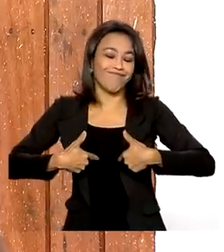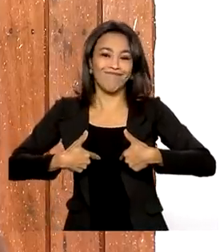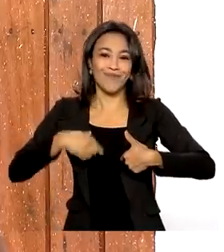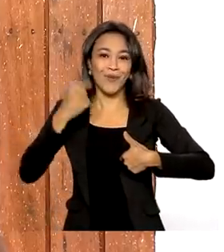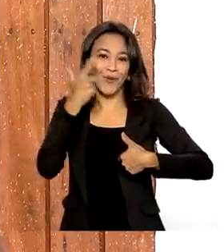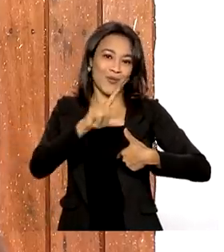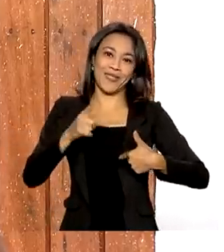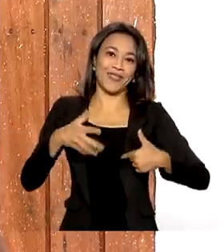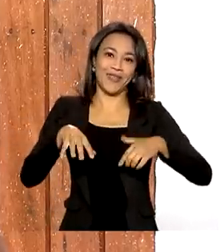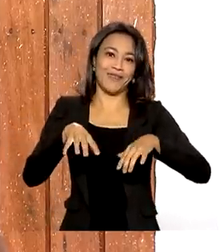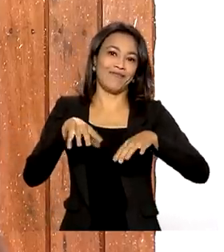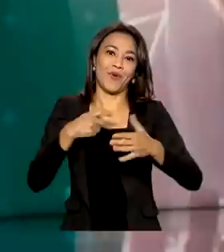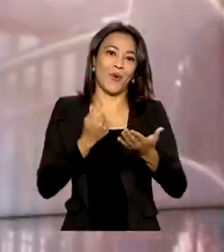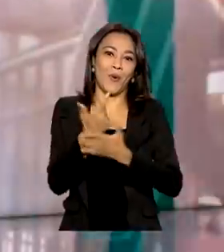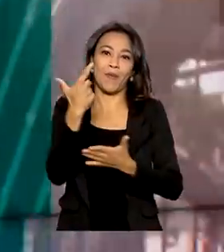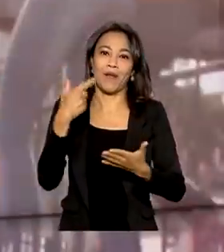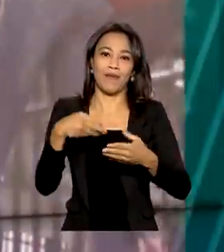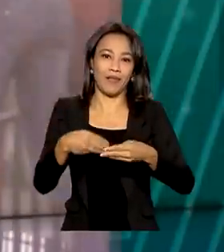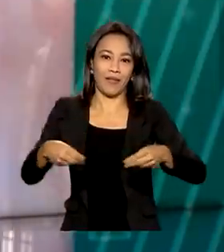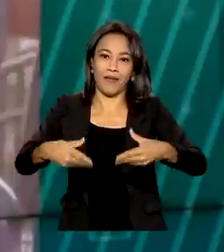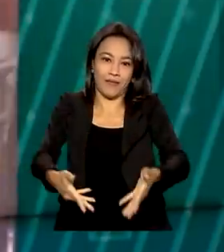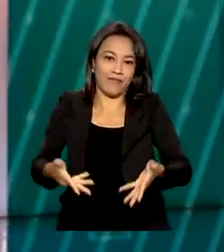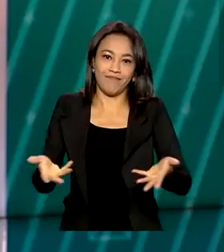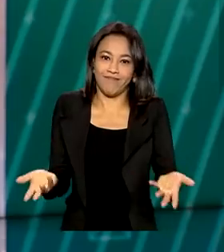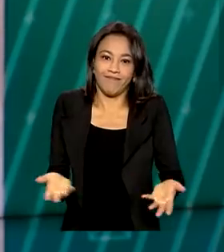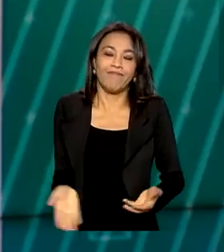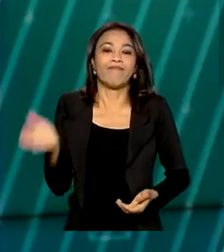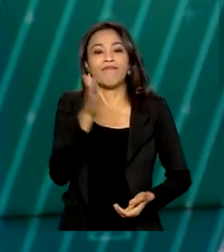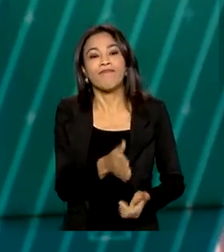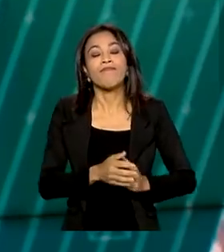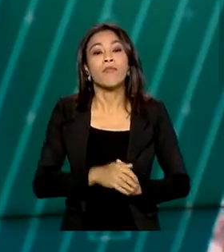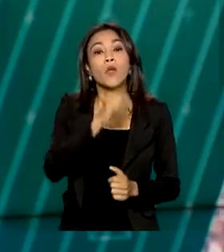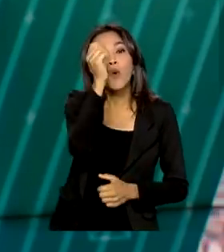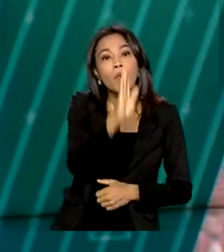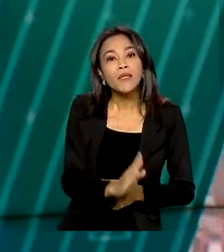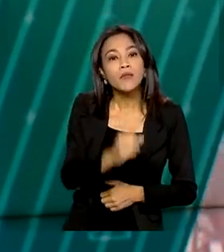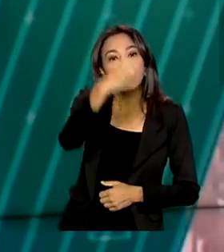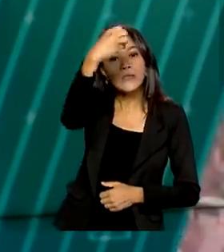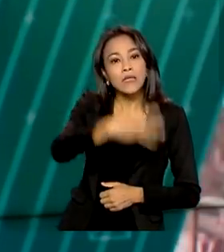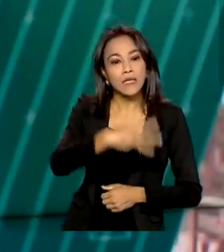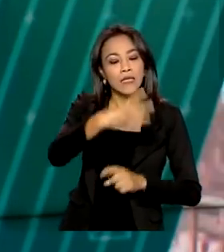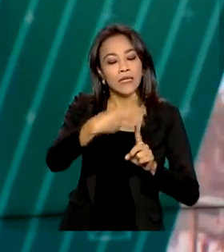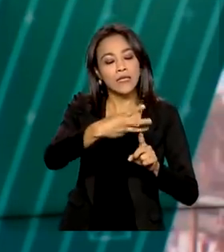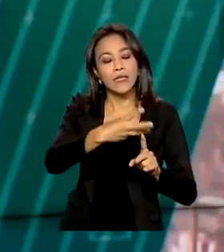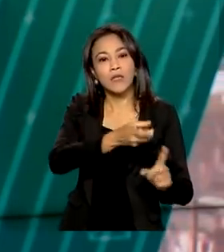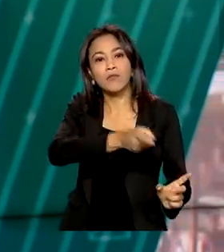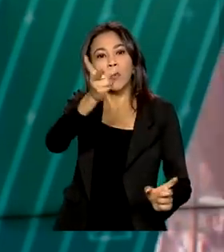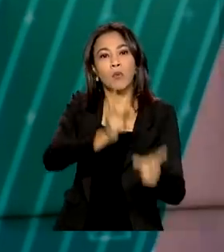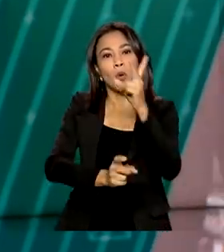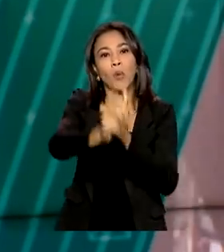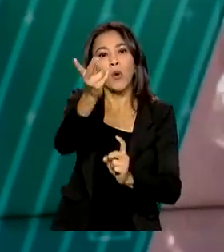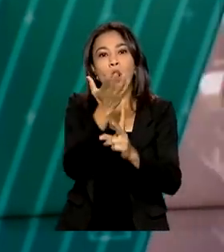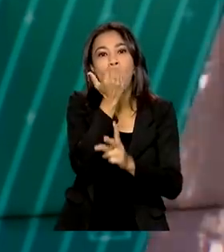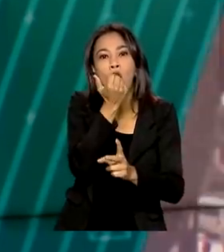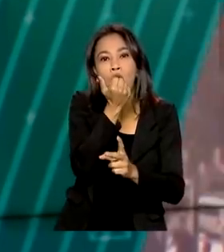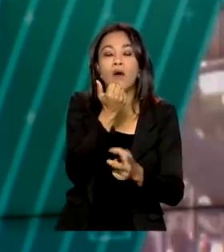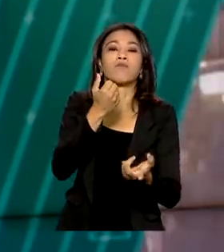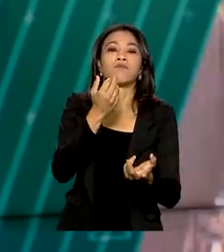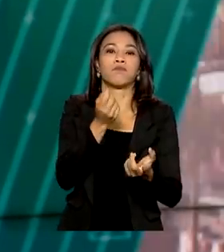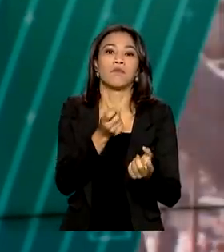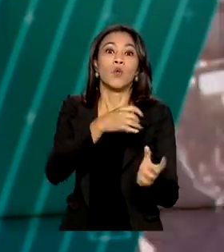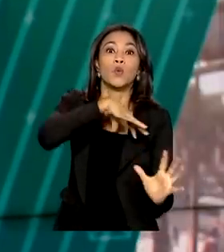como comprar, né, uma terra dessa. E o Brasil é o terceiro exportador de alimentos do mundo. E Dubai é um